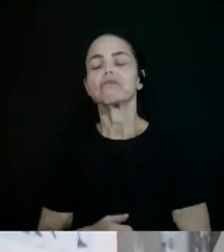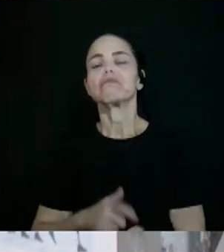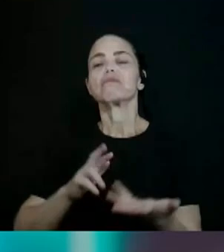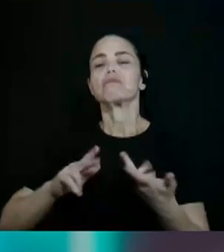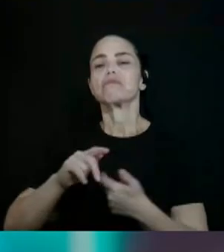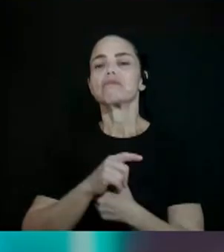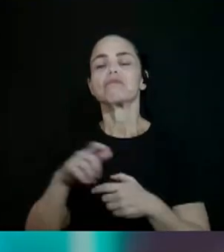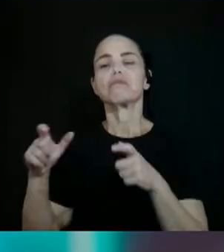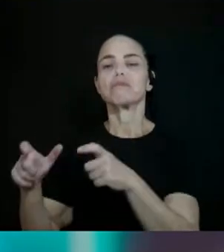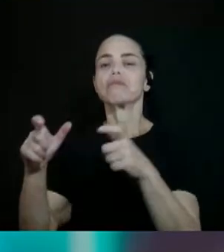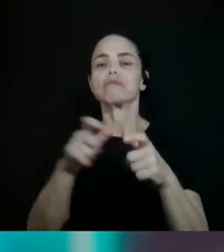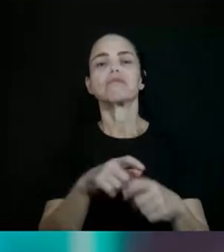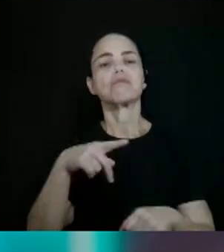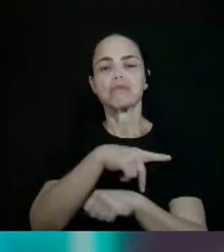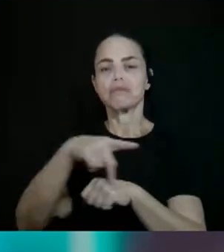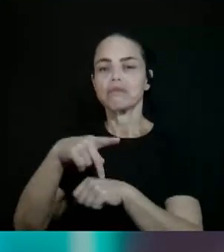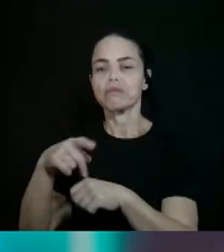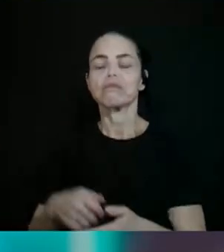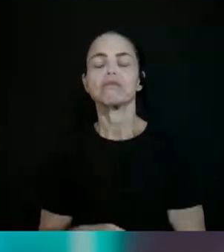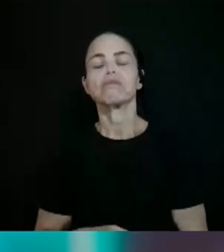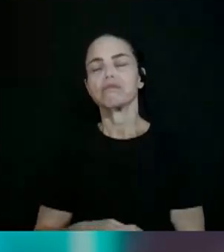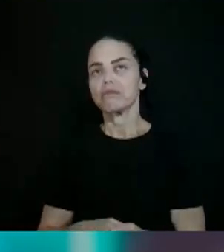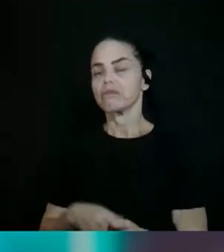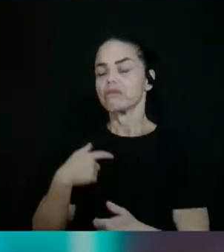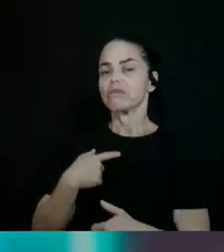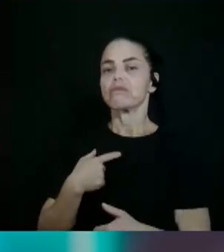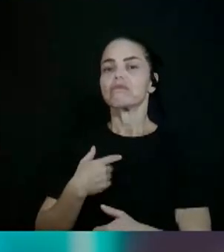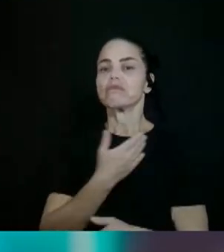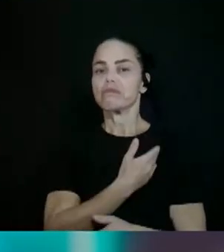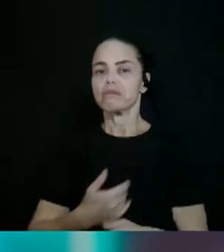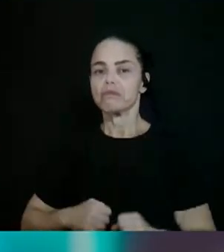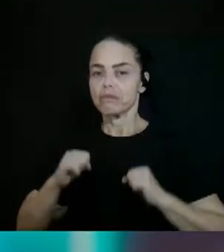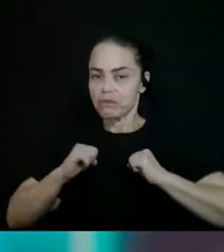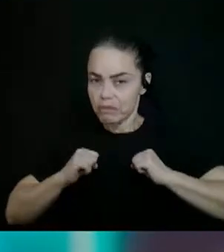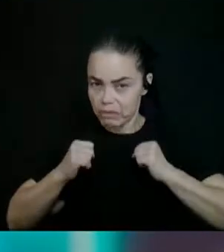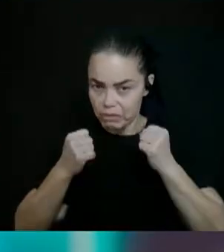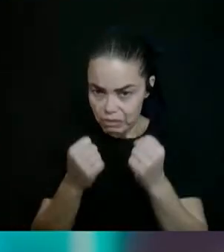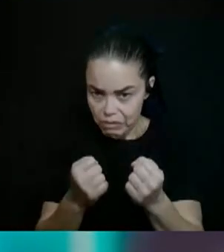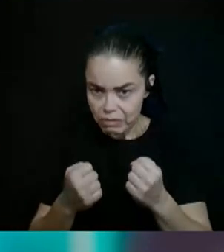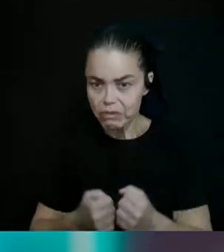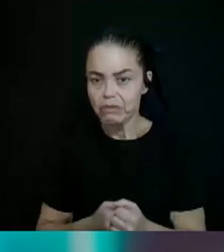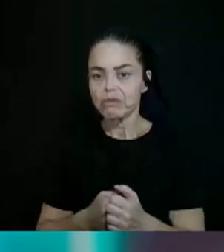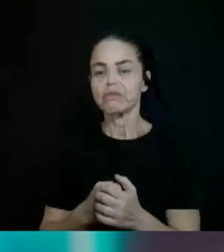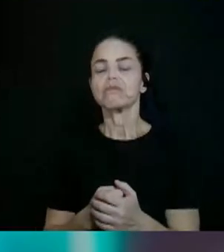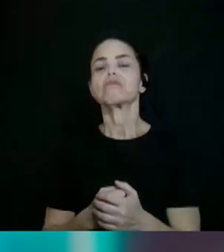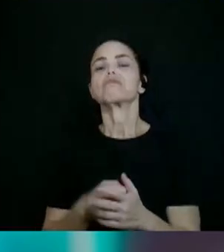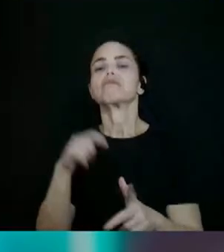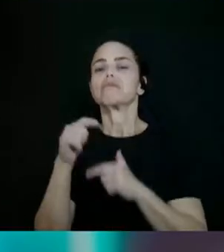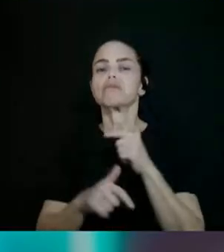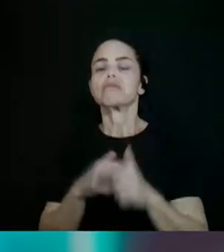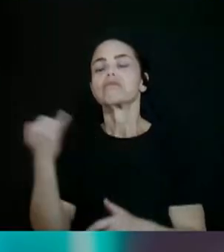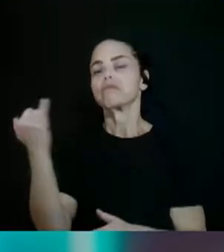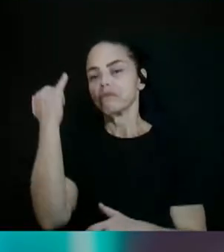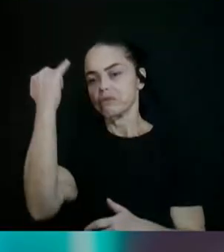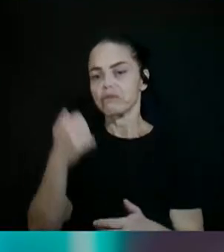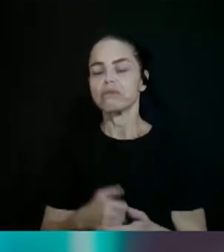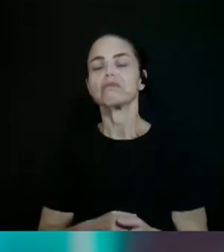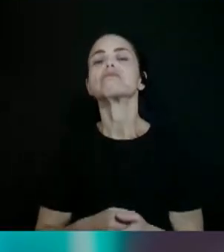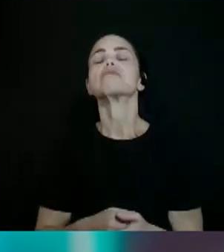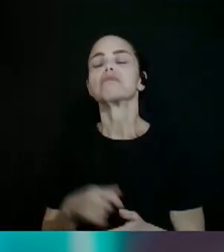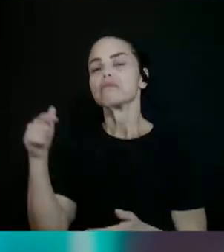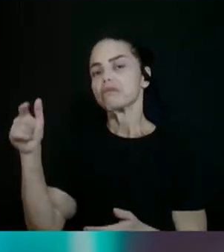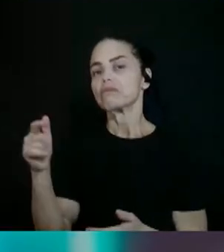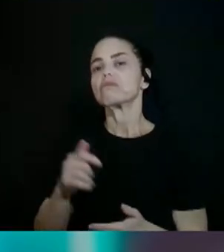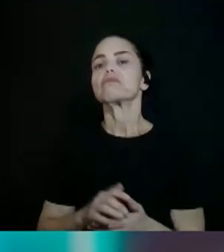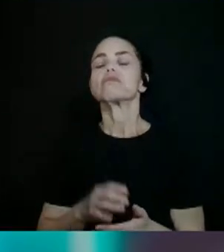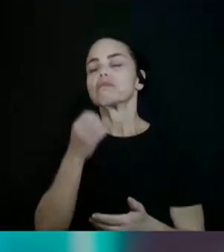do país. Se, por um lado, o poder público se esforça para garantir os serviços essenciais, são essas mãos